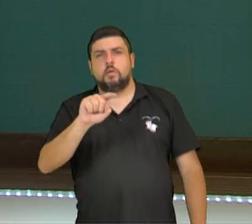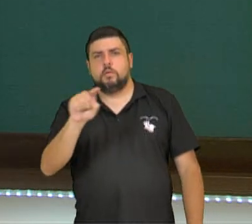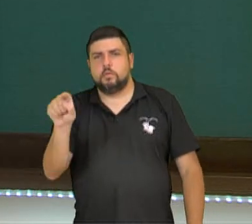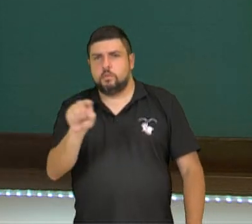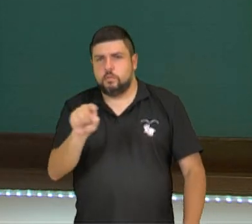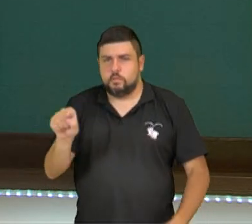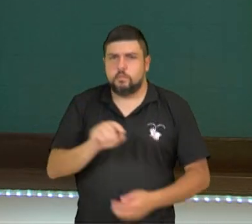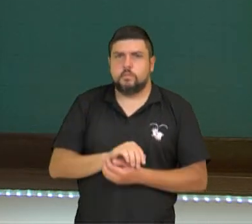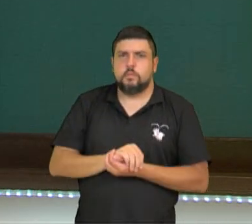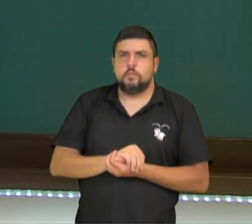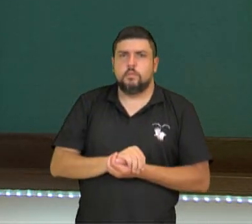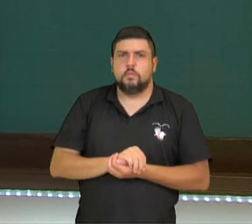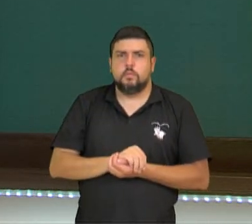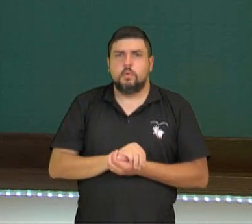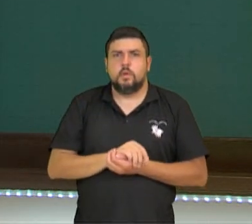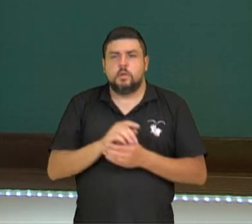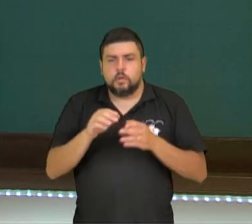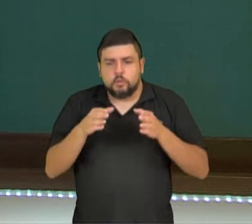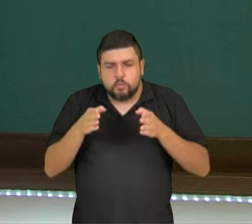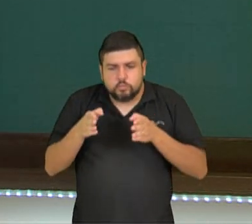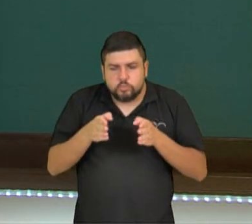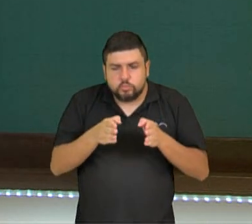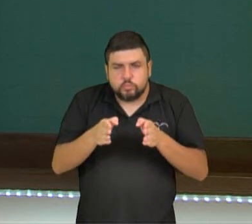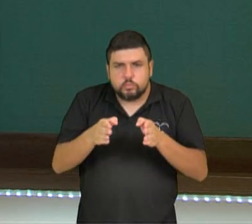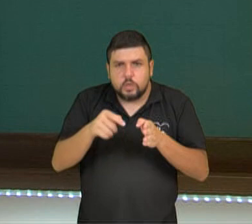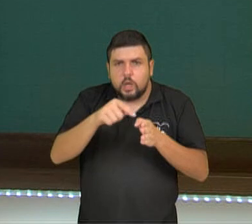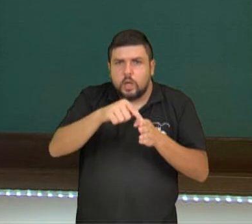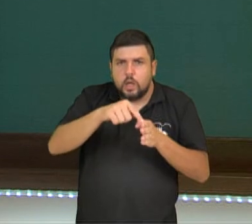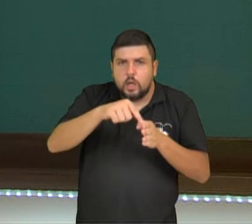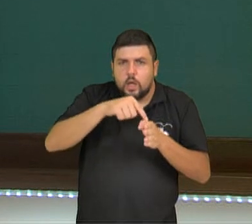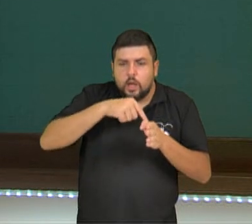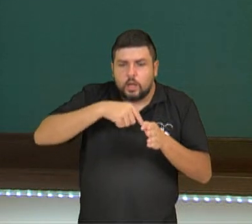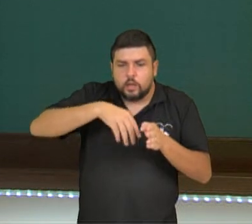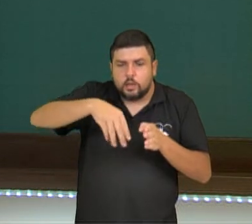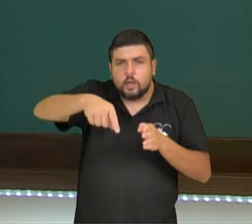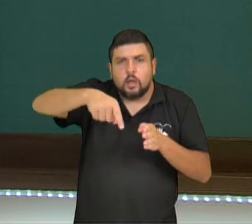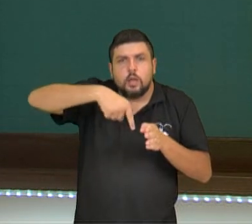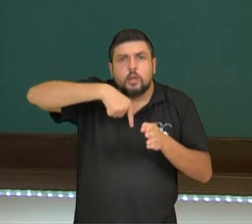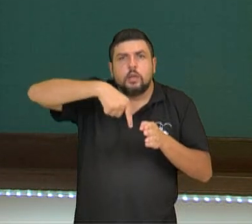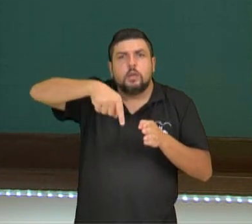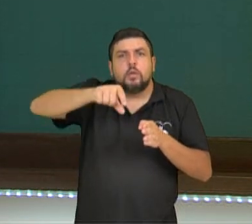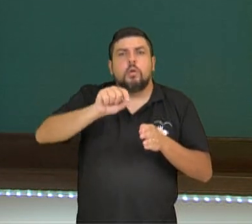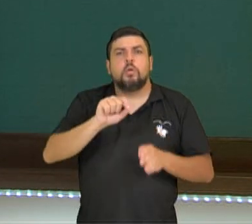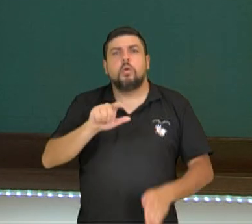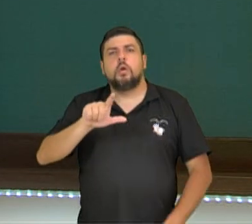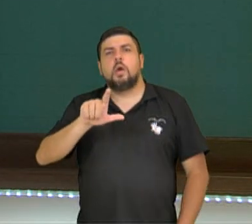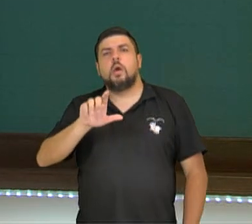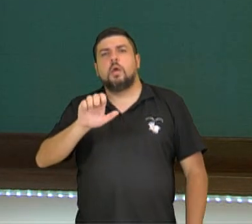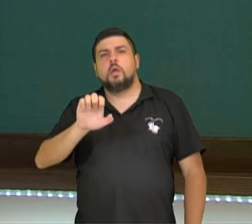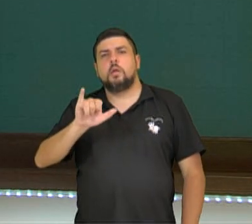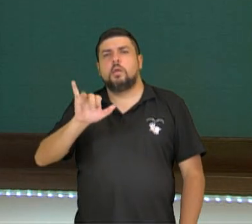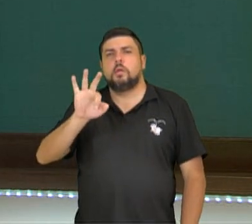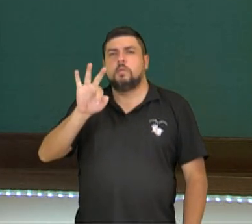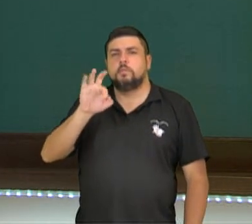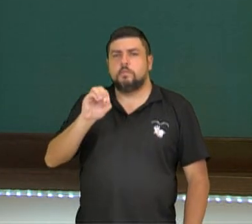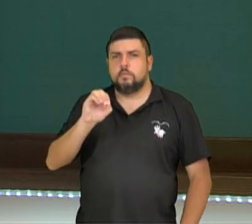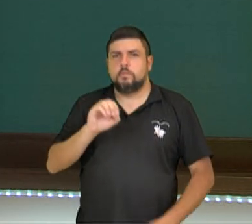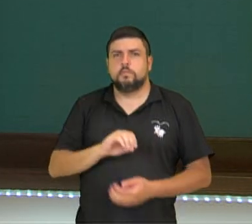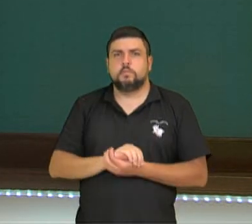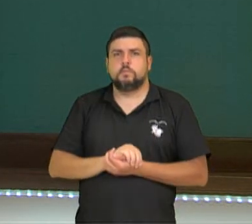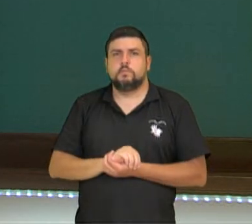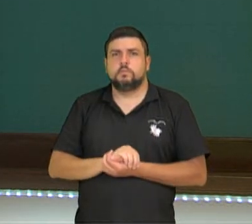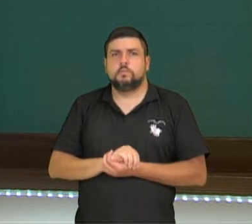corre a água propriamente dita, né? Não é a área, mas daí é só a porção ali visível para nós, que é o leito do rio.